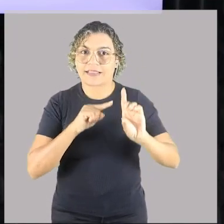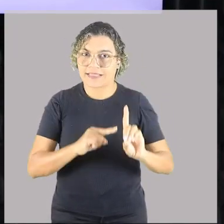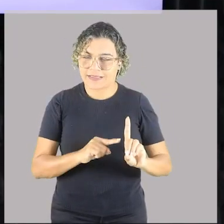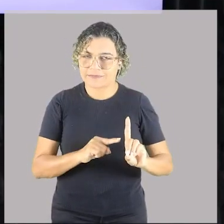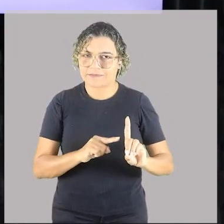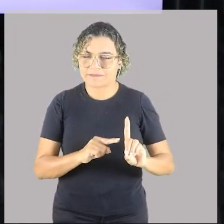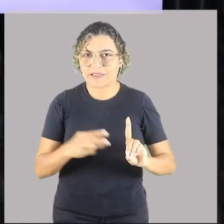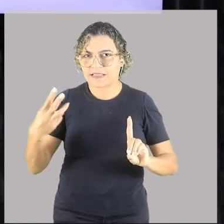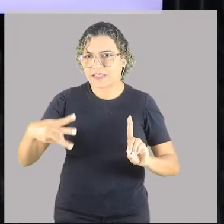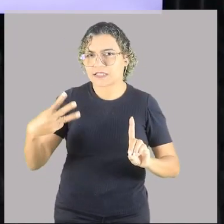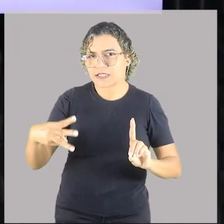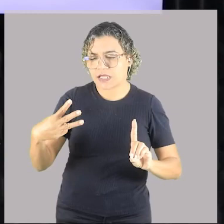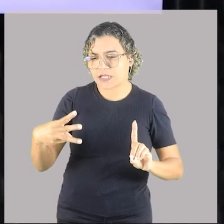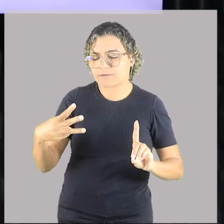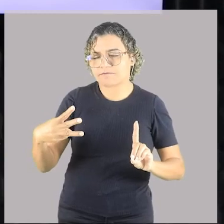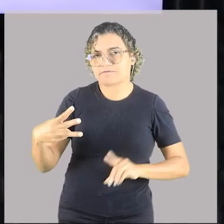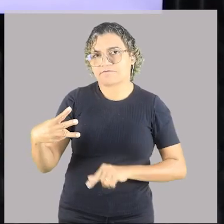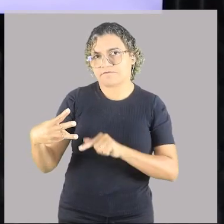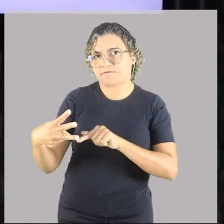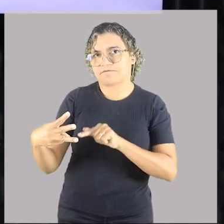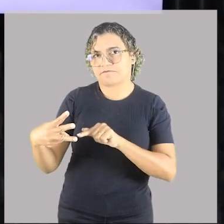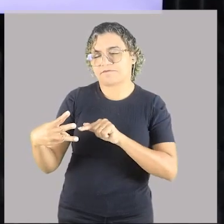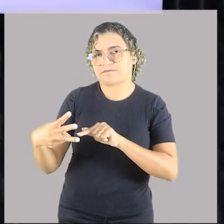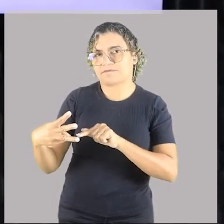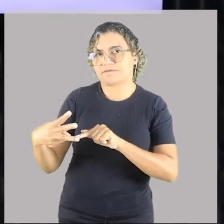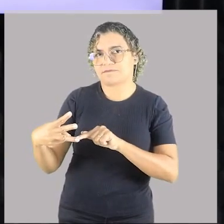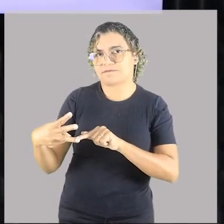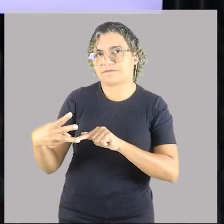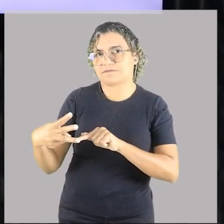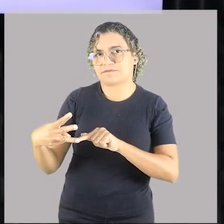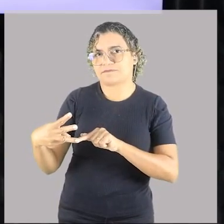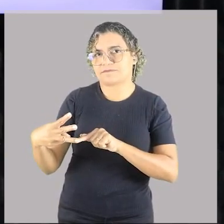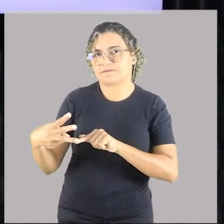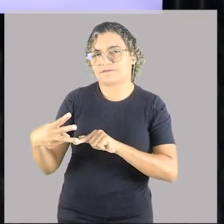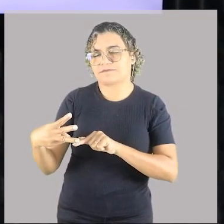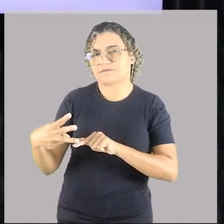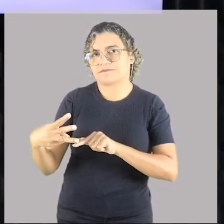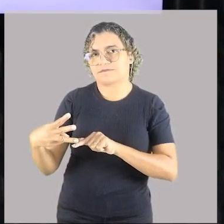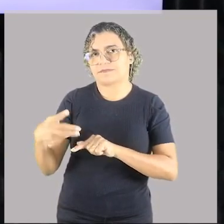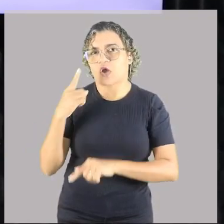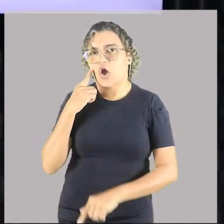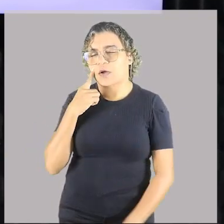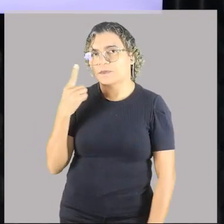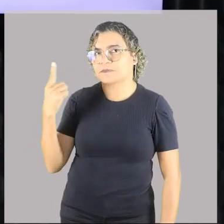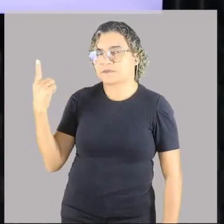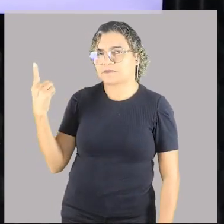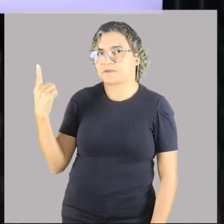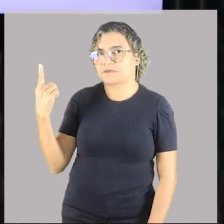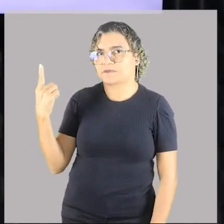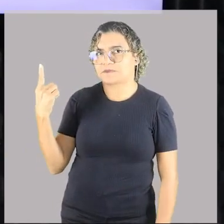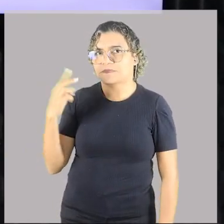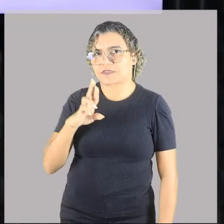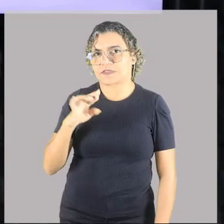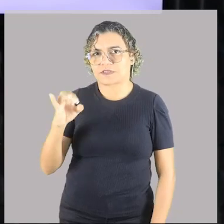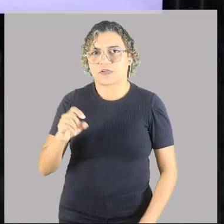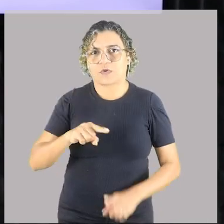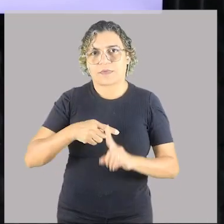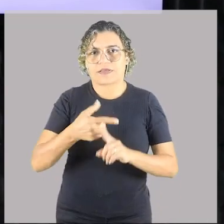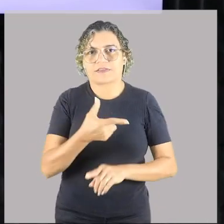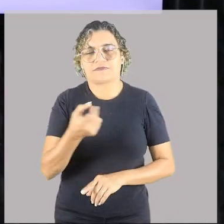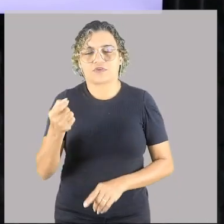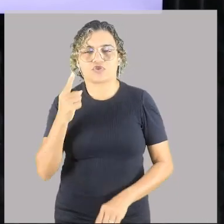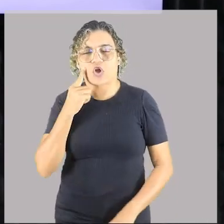D. Vamos para a terceira, voltando aqui, certo? A Rio+20, também conhecida como a Cúpula